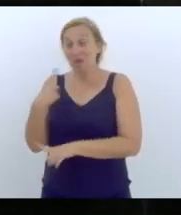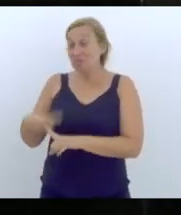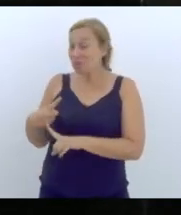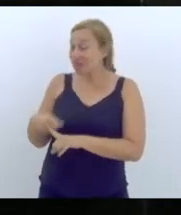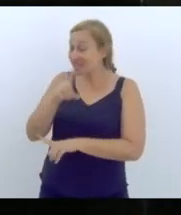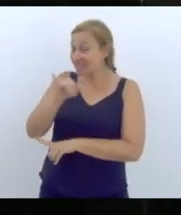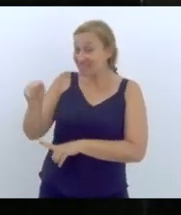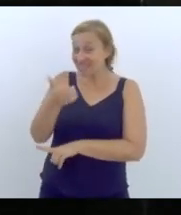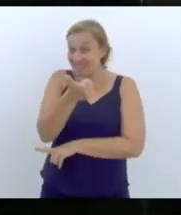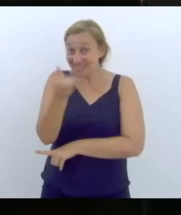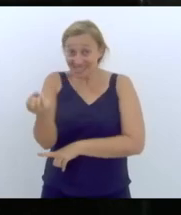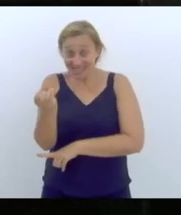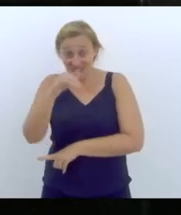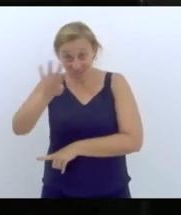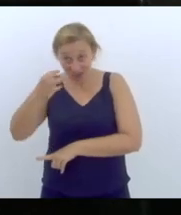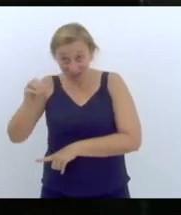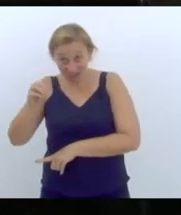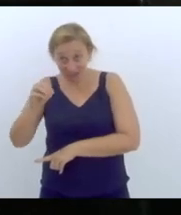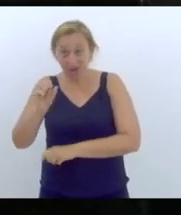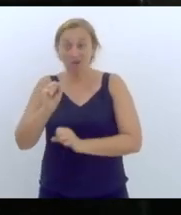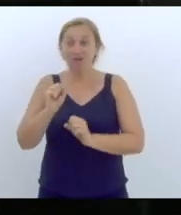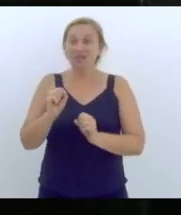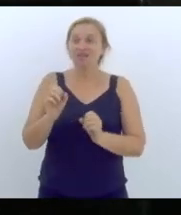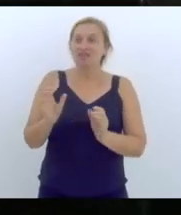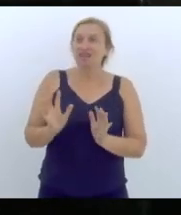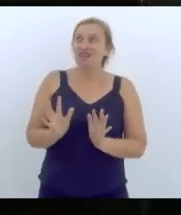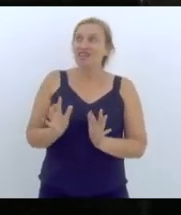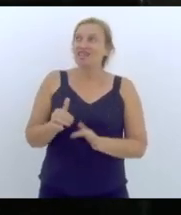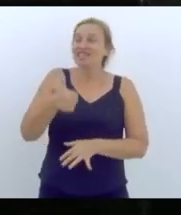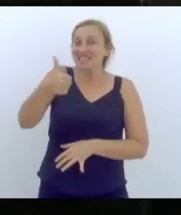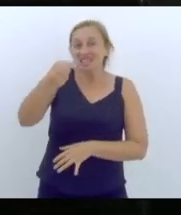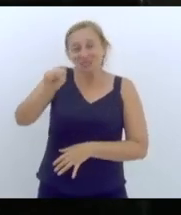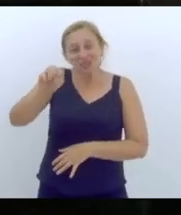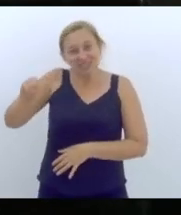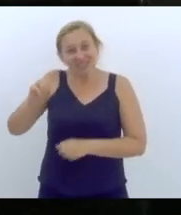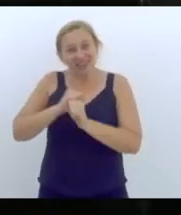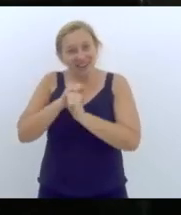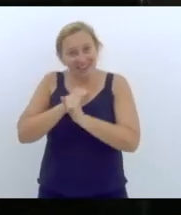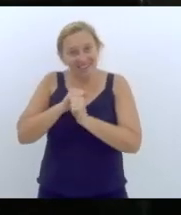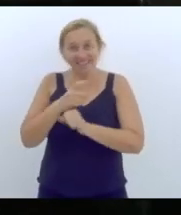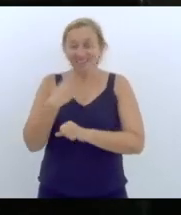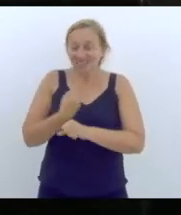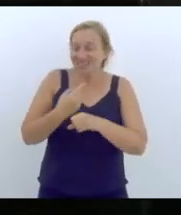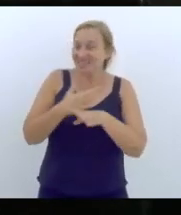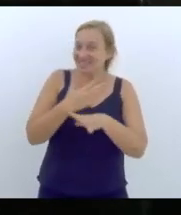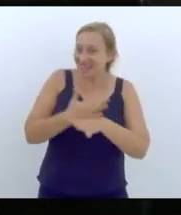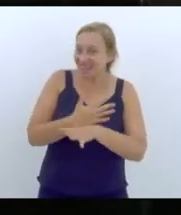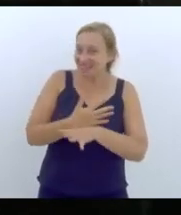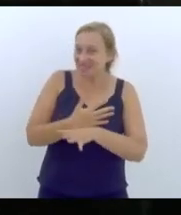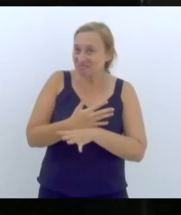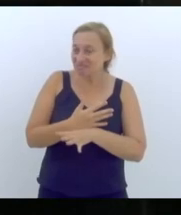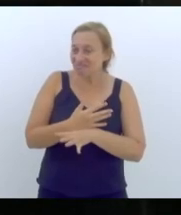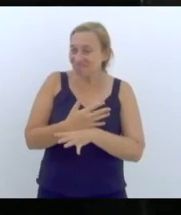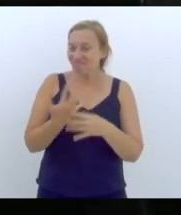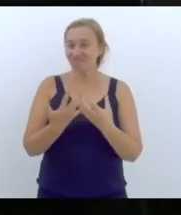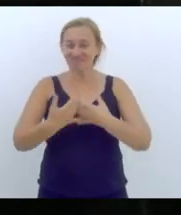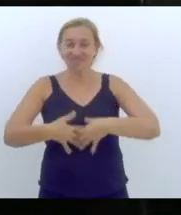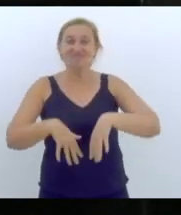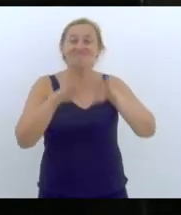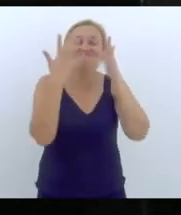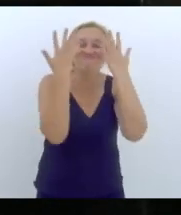dia 16 de março, onde completamos 180 anos da nossa cidade de Petrópolis, nós